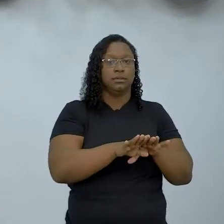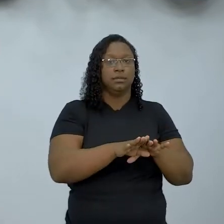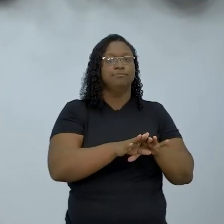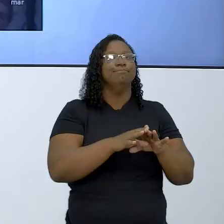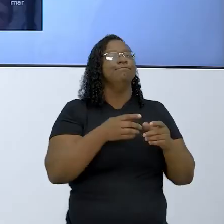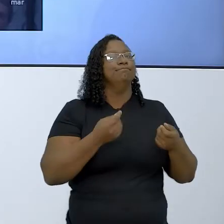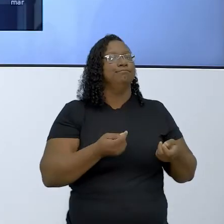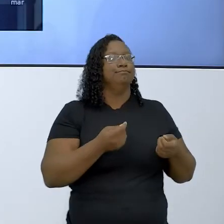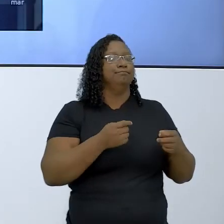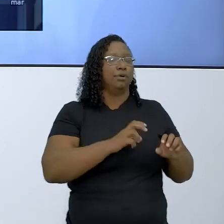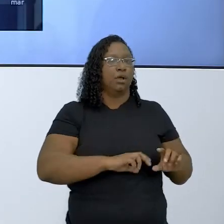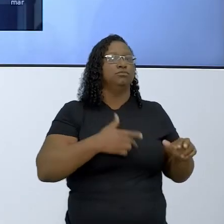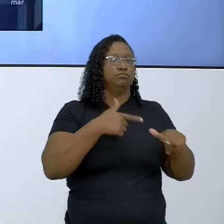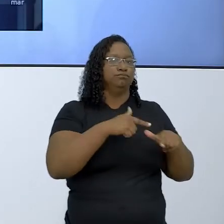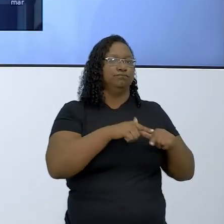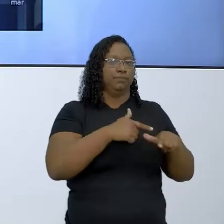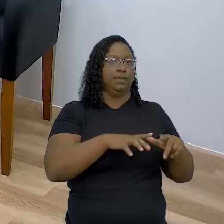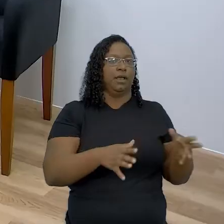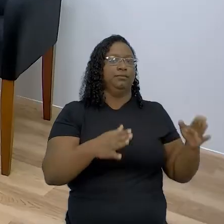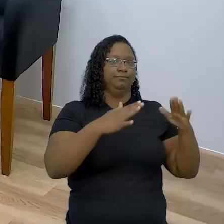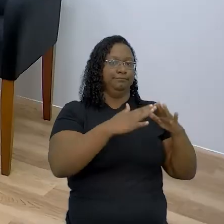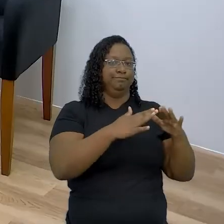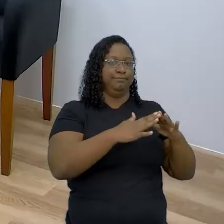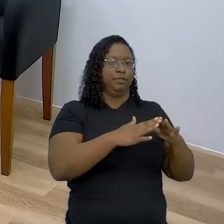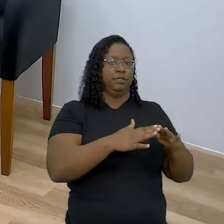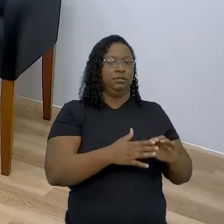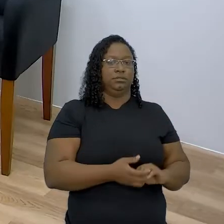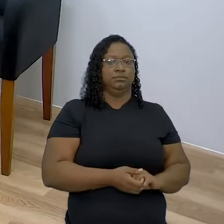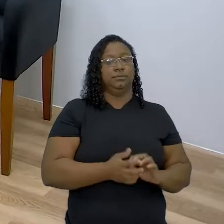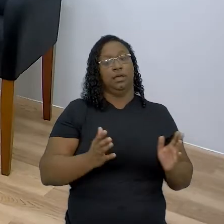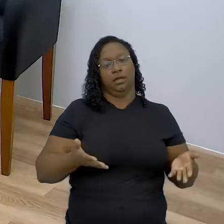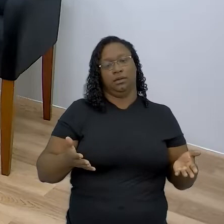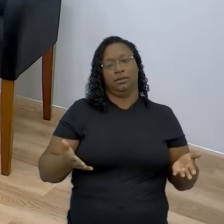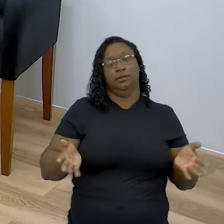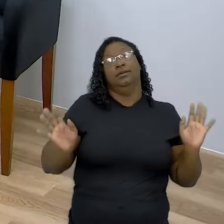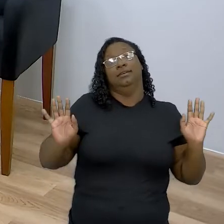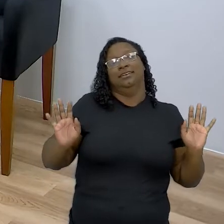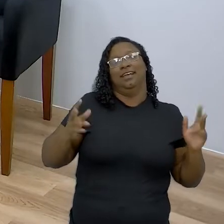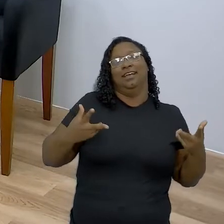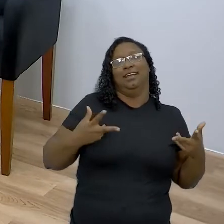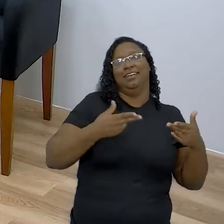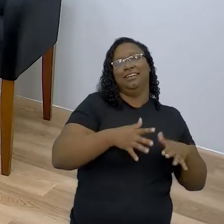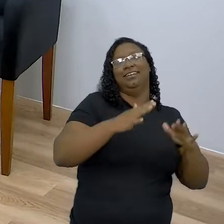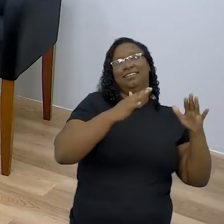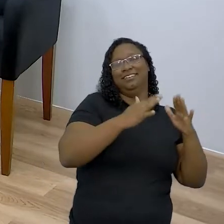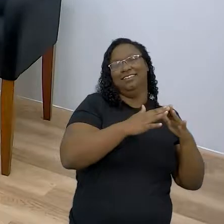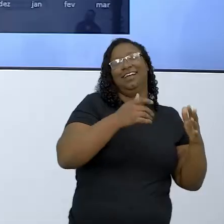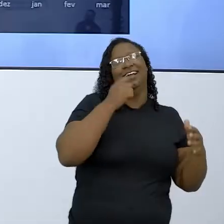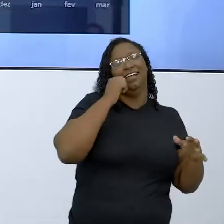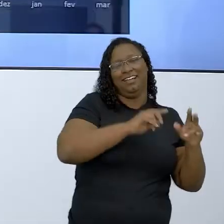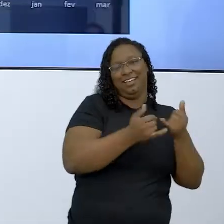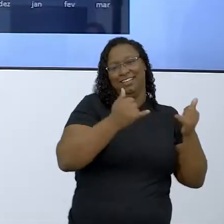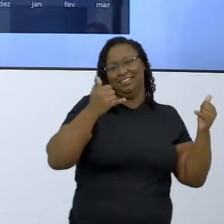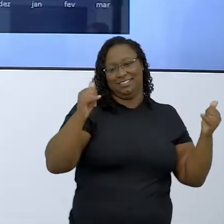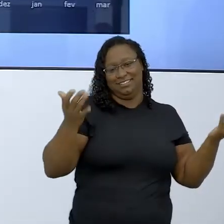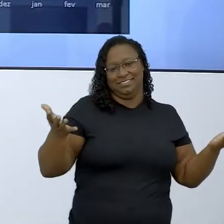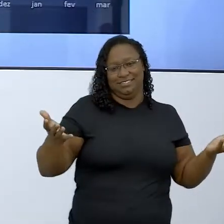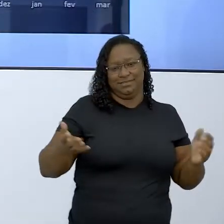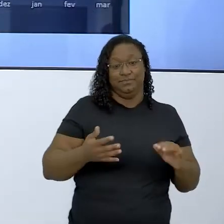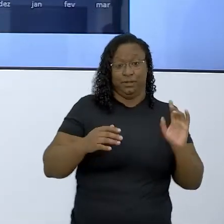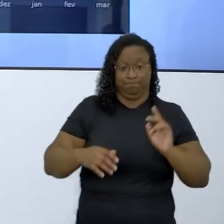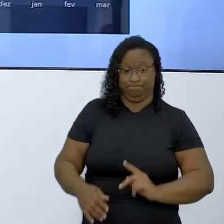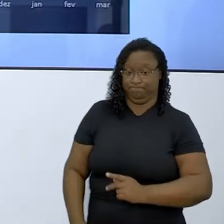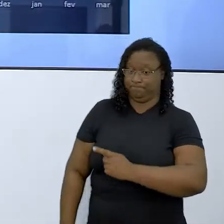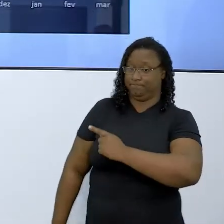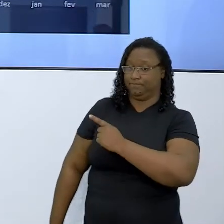também. Só falta ela falar que agora cortaram a energia dela, por isso que tá baixo daquele pode dia. Ser também, você também. Mudaram, né? Então eu vim aqui